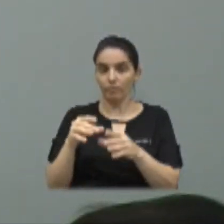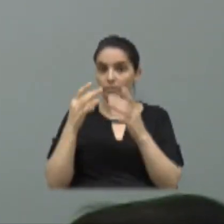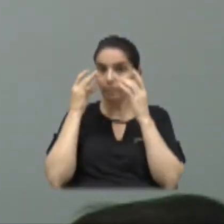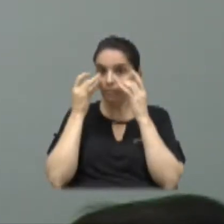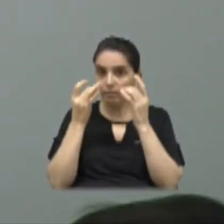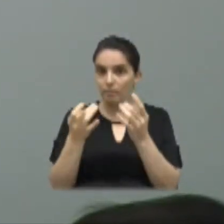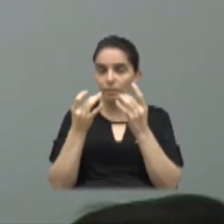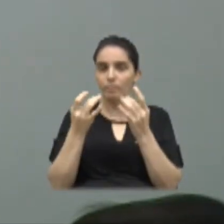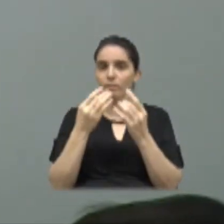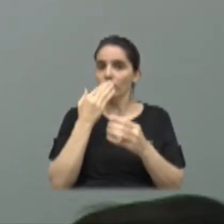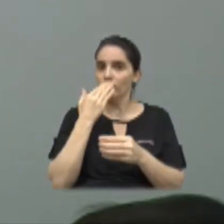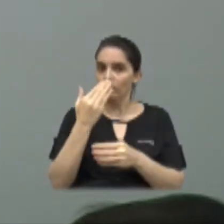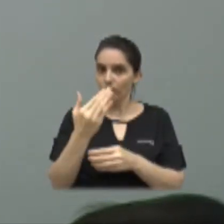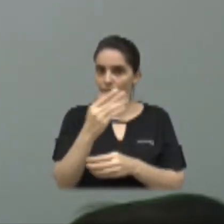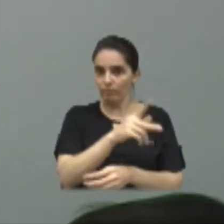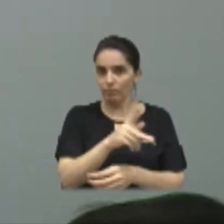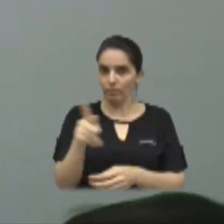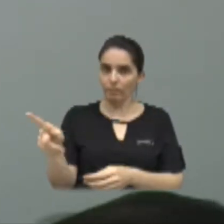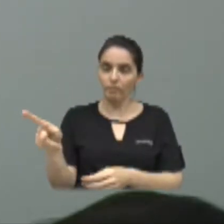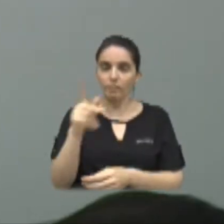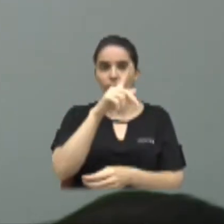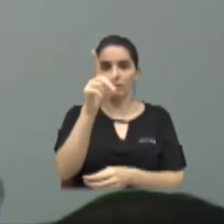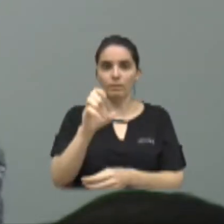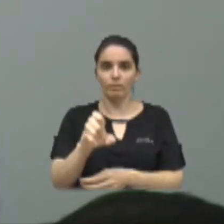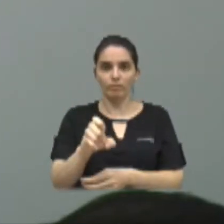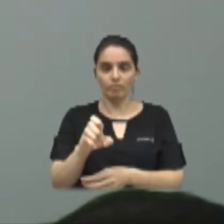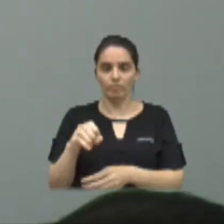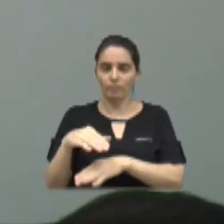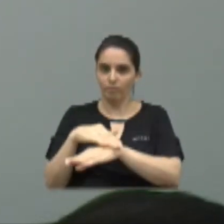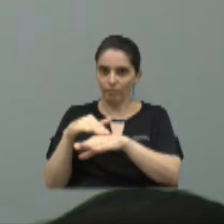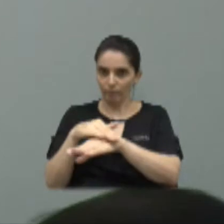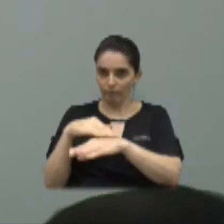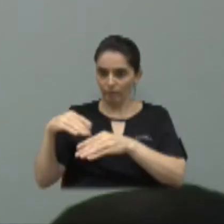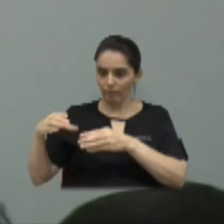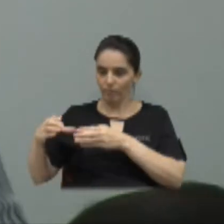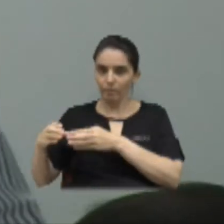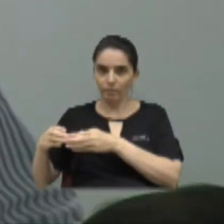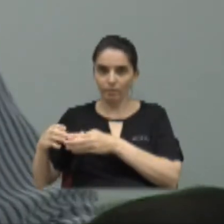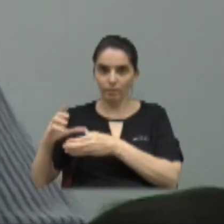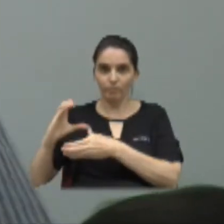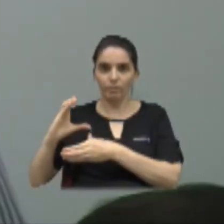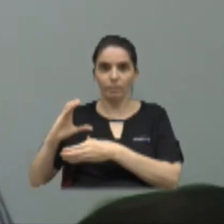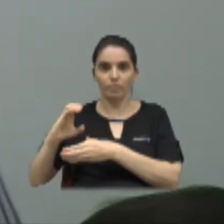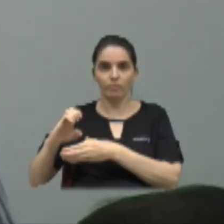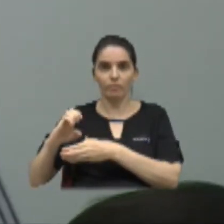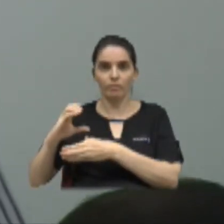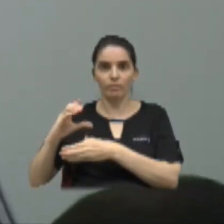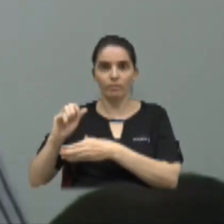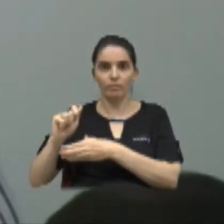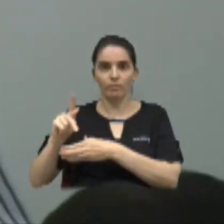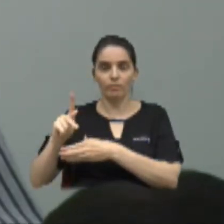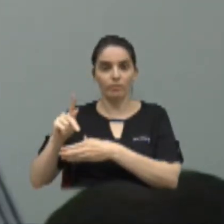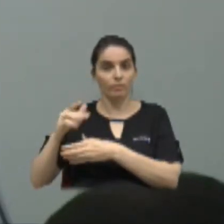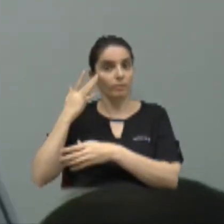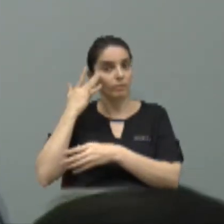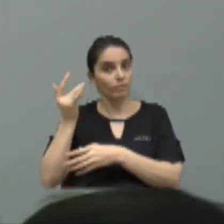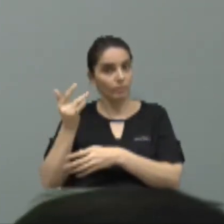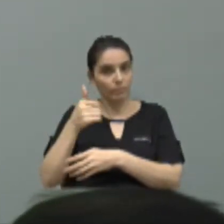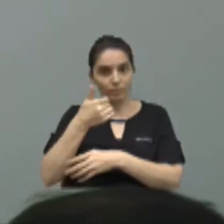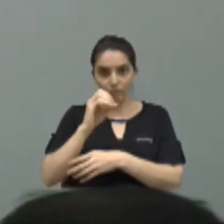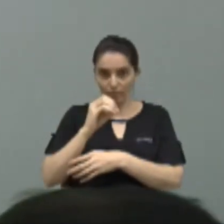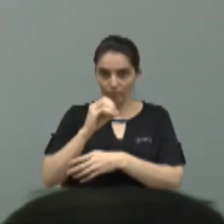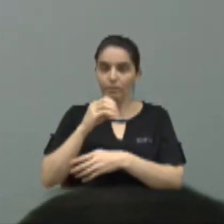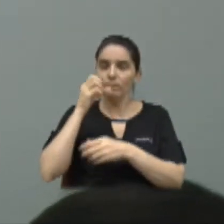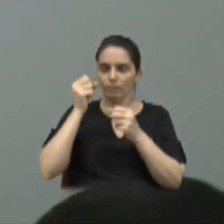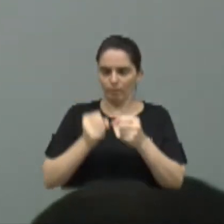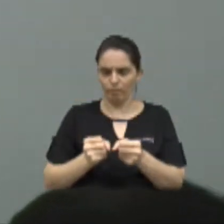e solicitou ao presidente que recebesse os moradores da SECAP. E amanhã, às 10 horas, os moradores terão a oportunidade novamente de estar